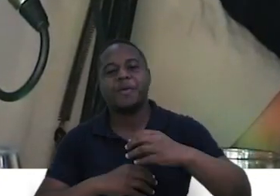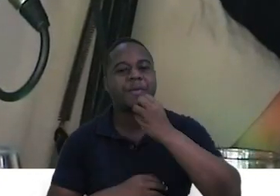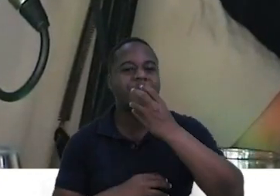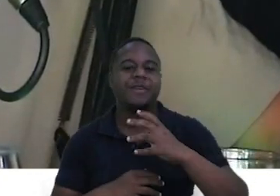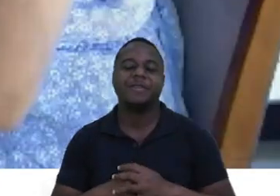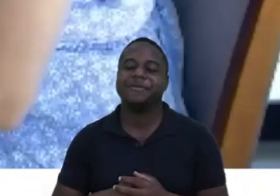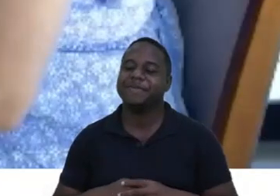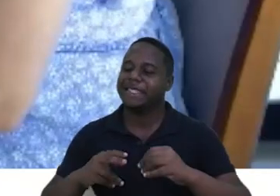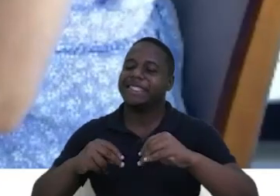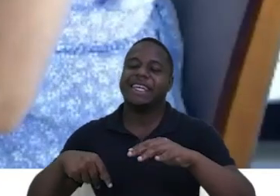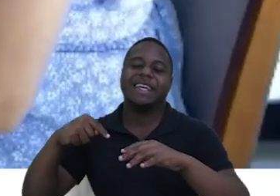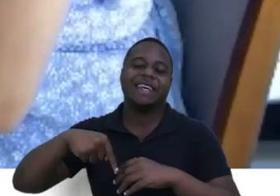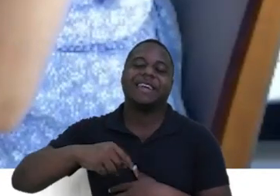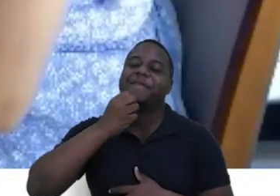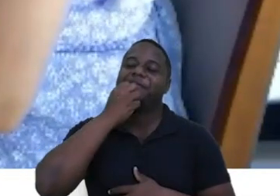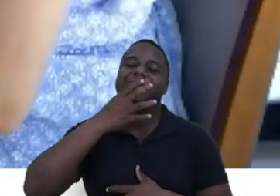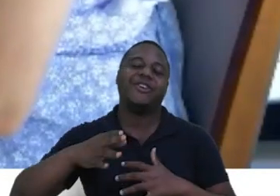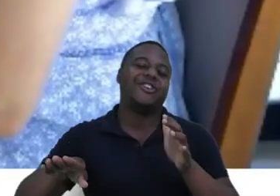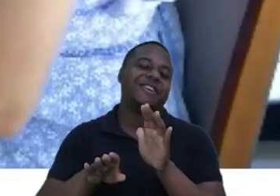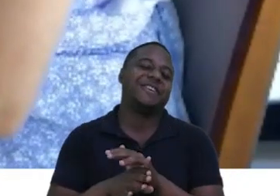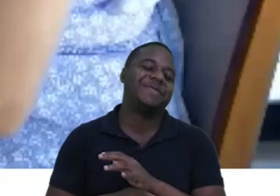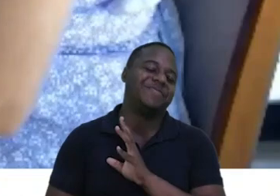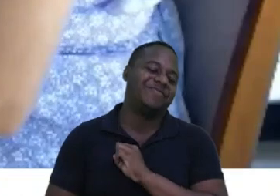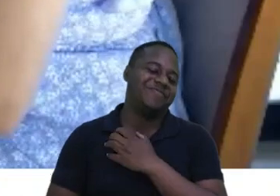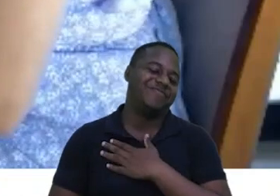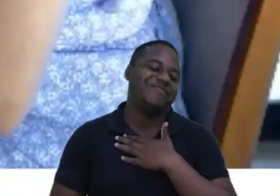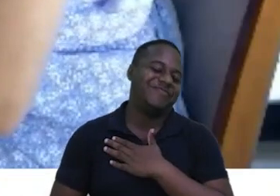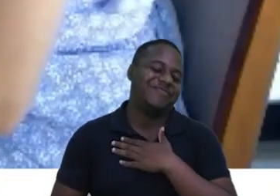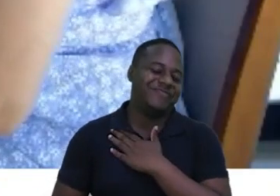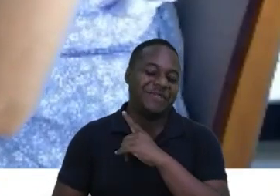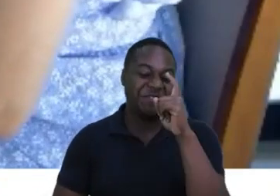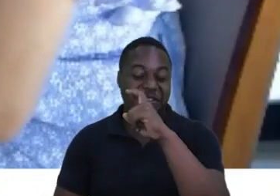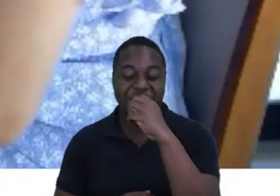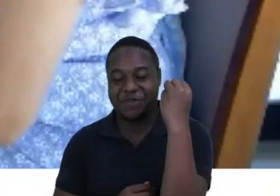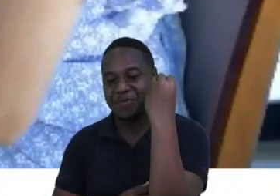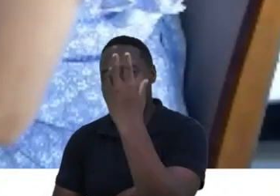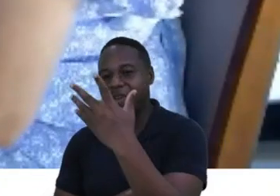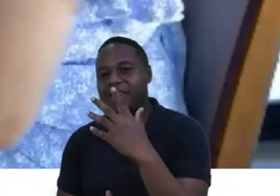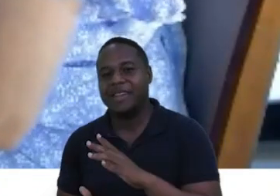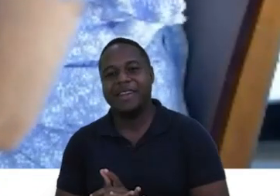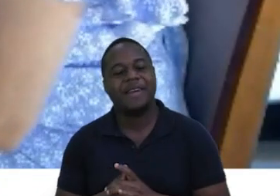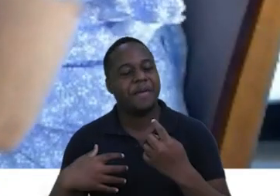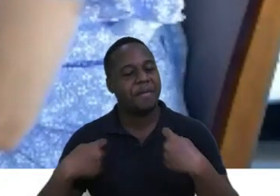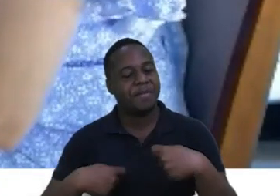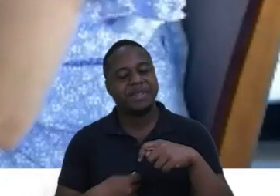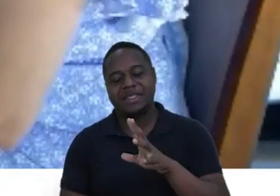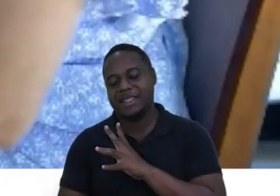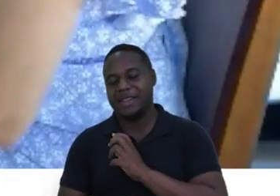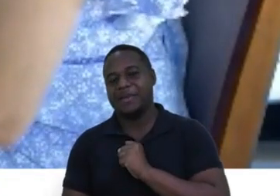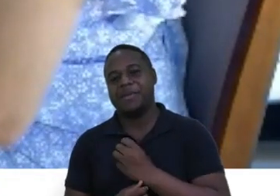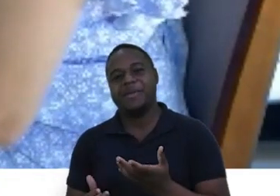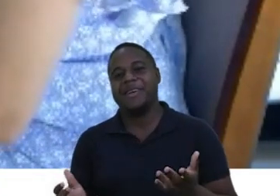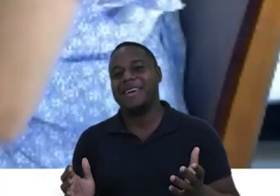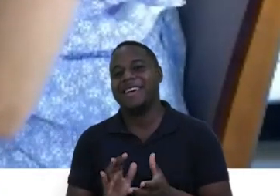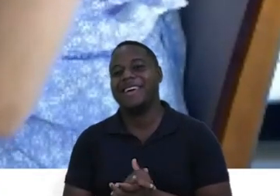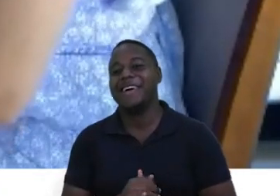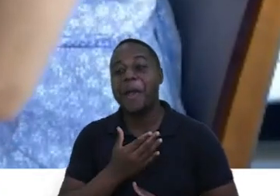Chegou aqui e já sabe. É isso, é difícil sair. Tem que amar, não tem jeito. Beijo mãe, beijo